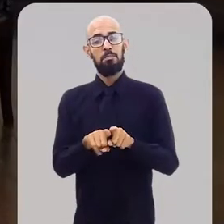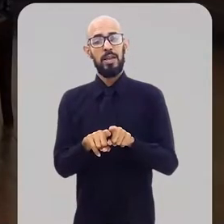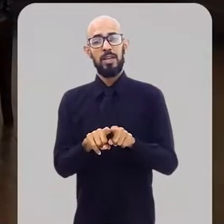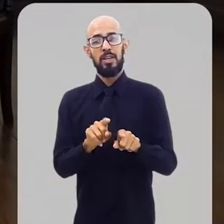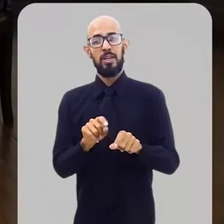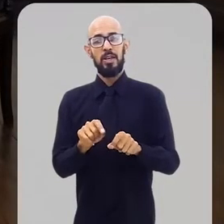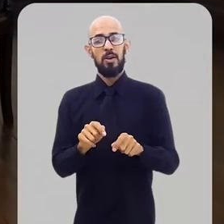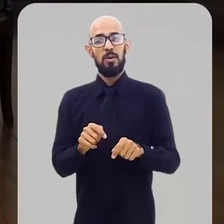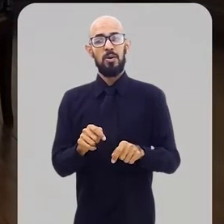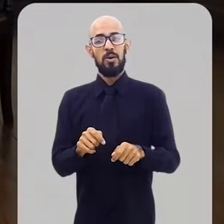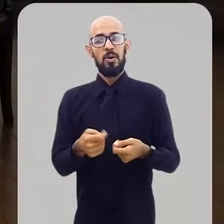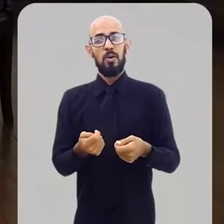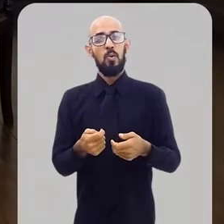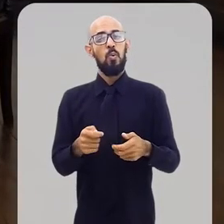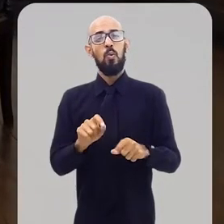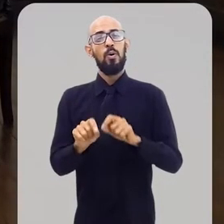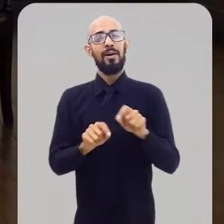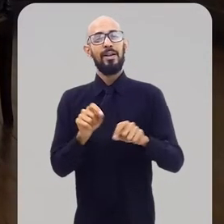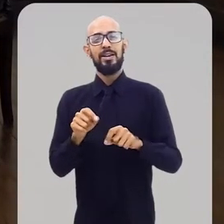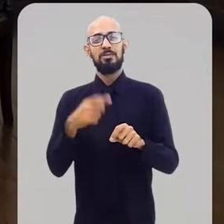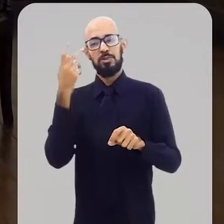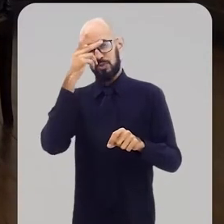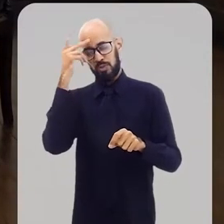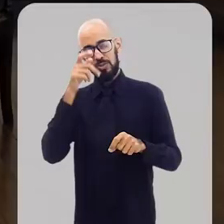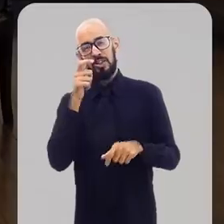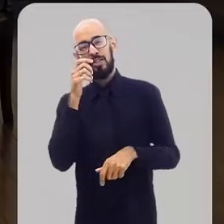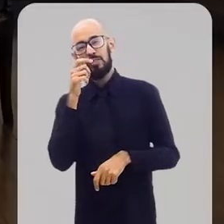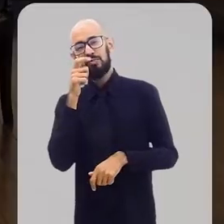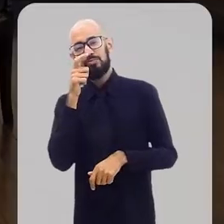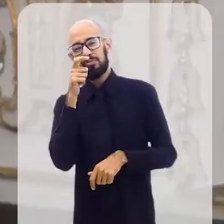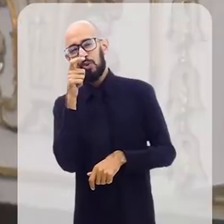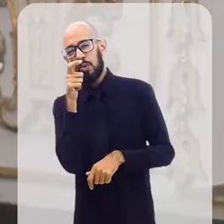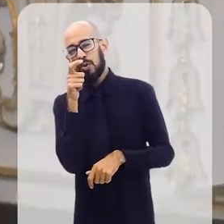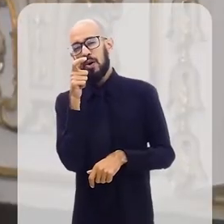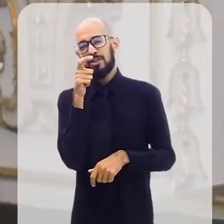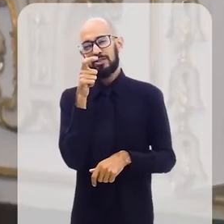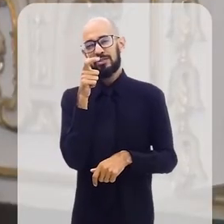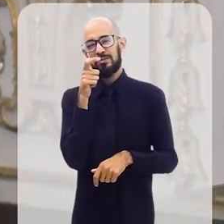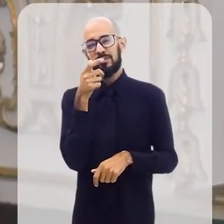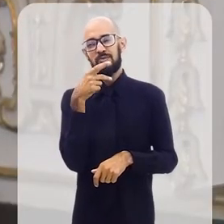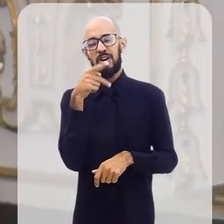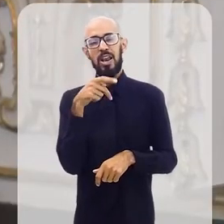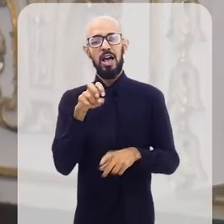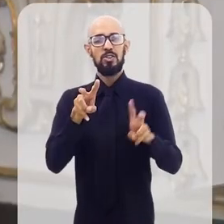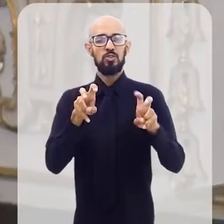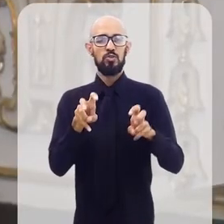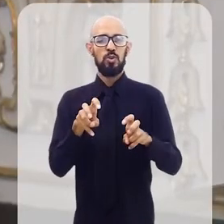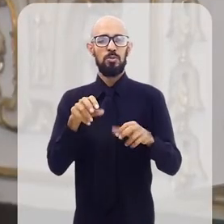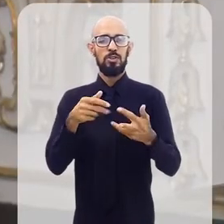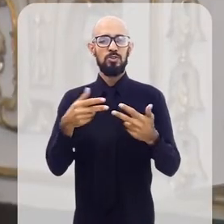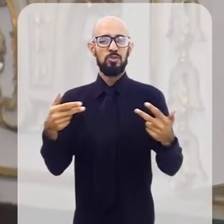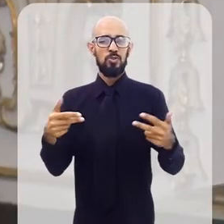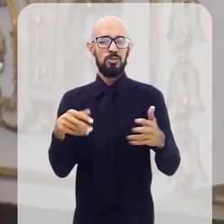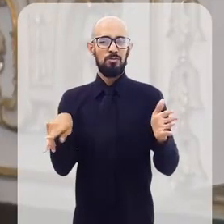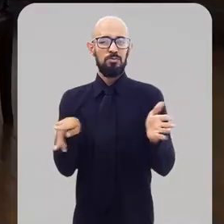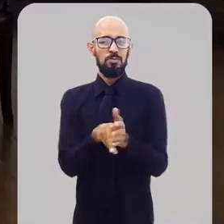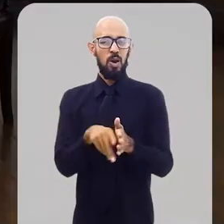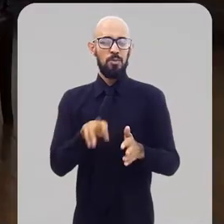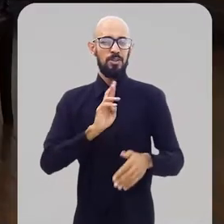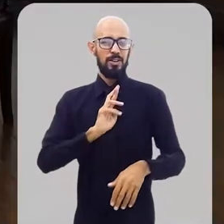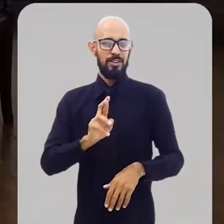pouco do que as pessoas querem saber vamos falar sobre os sacramentos da igreja católica